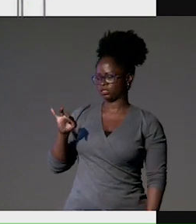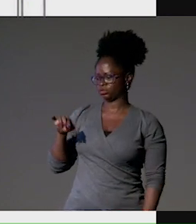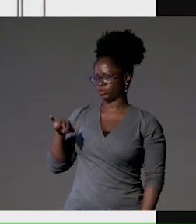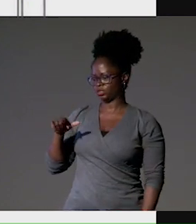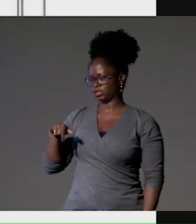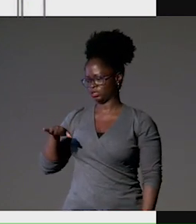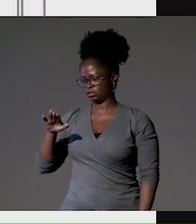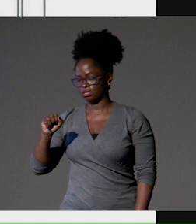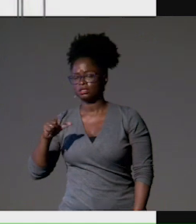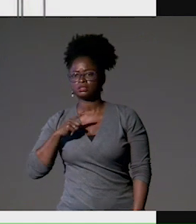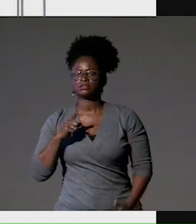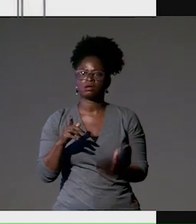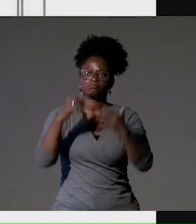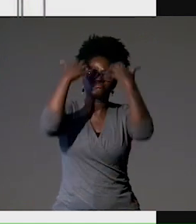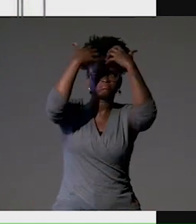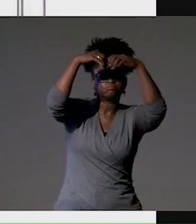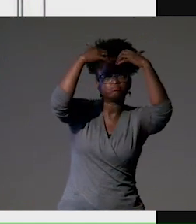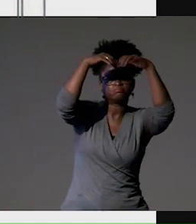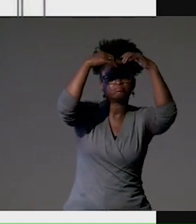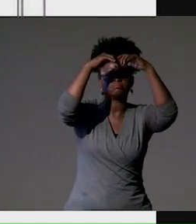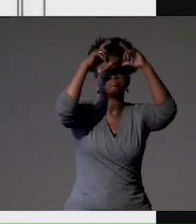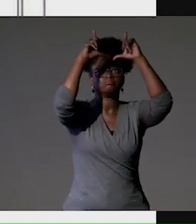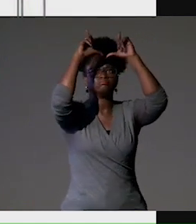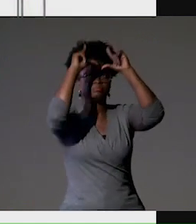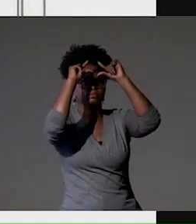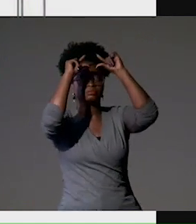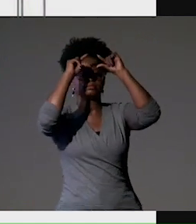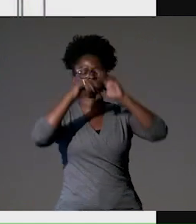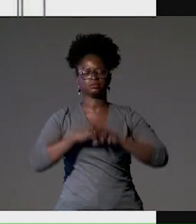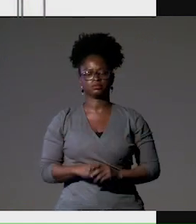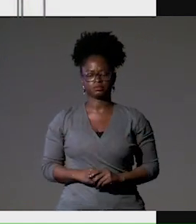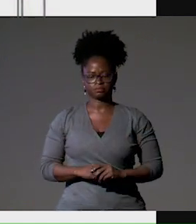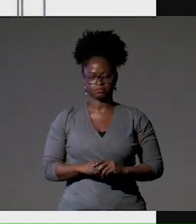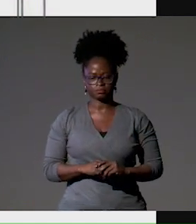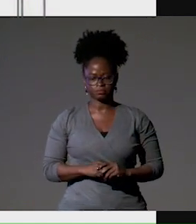funciona como um mecanismo de reduzir a